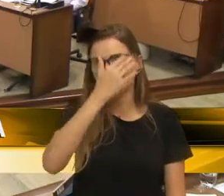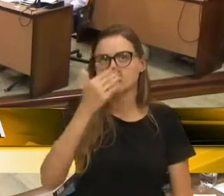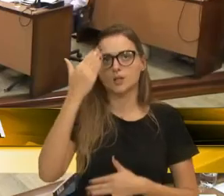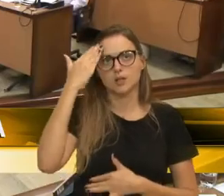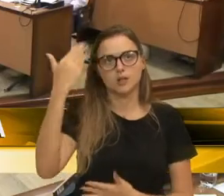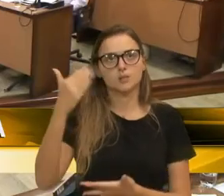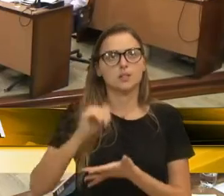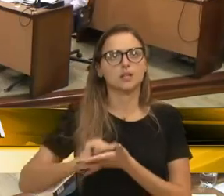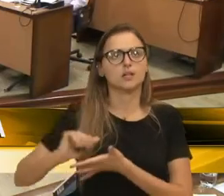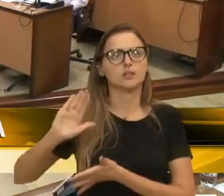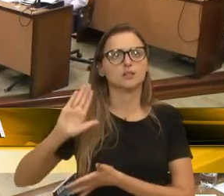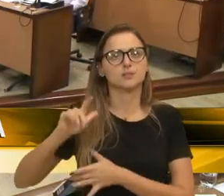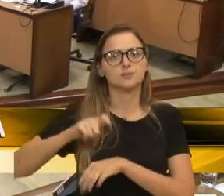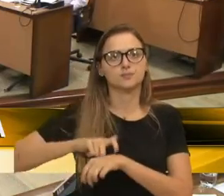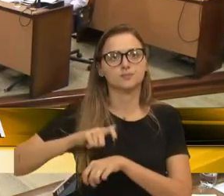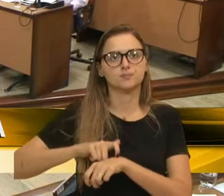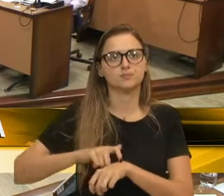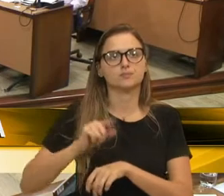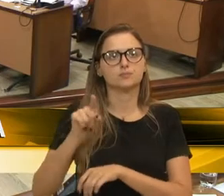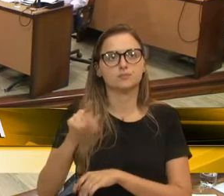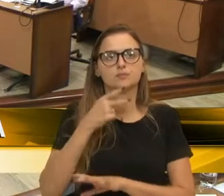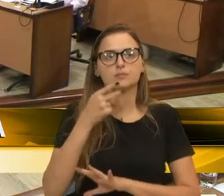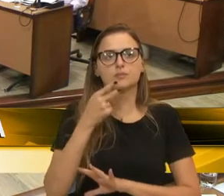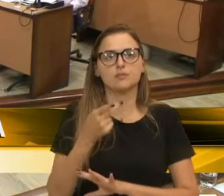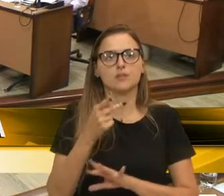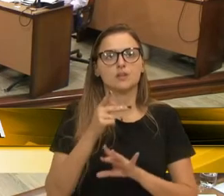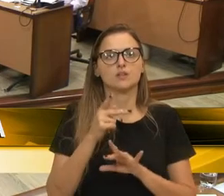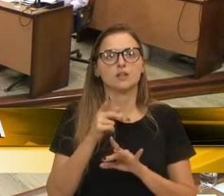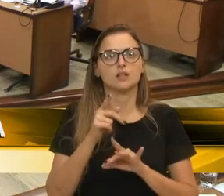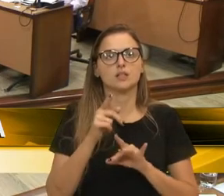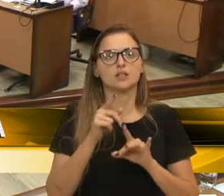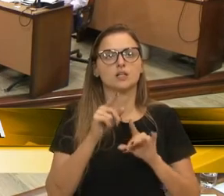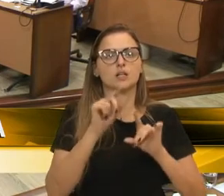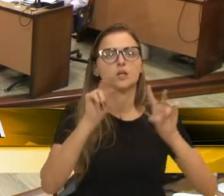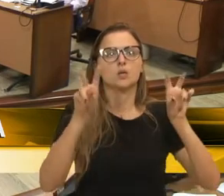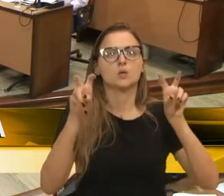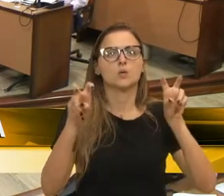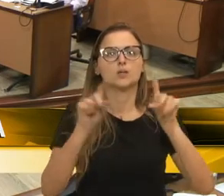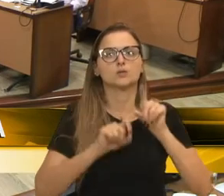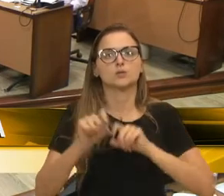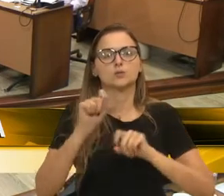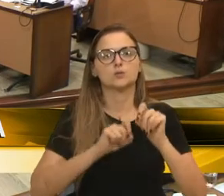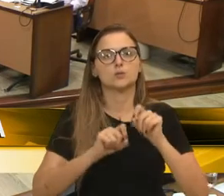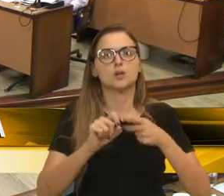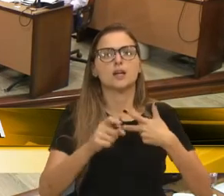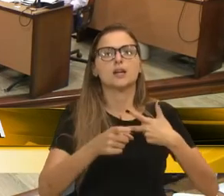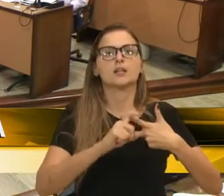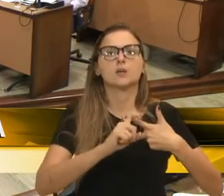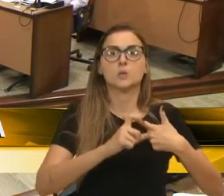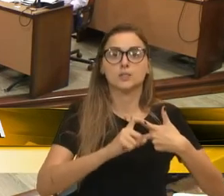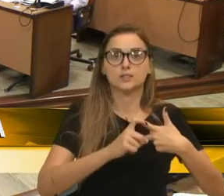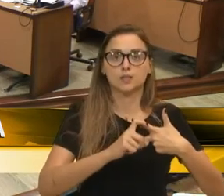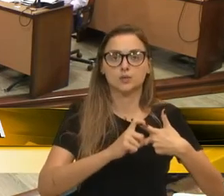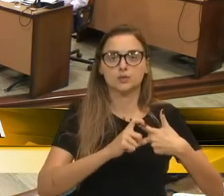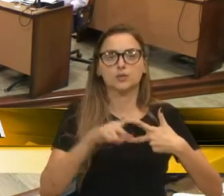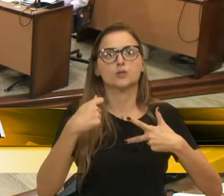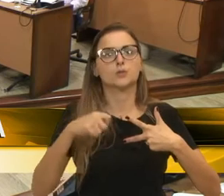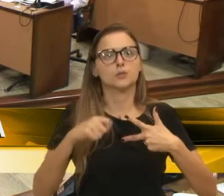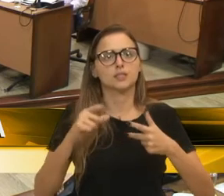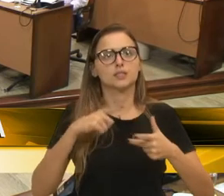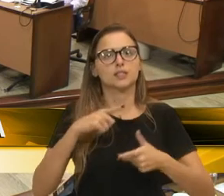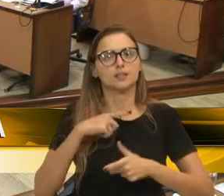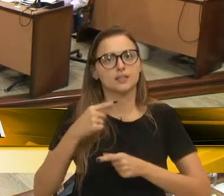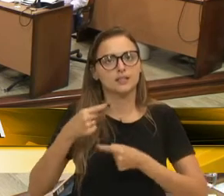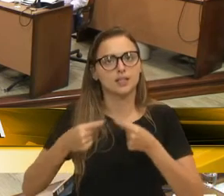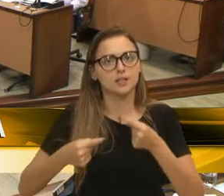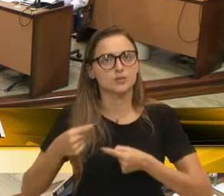vereador Dani Luz. Vossa Excelência traz um assunto pertinente. Nós já cobramos no passado que o Executivo deveria provocar essa